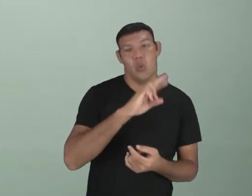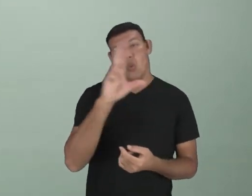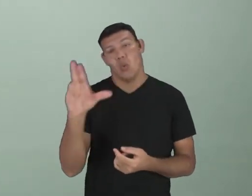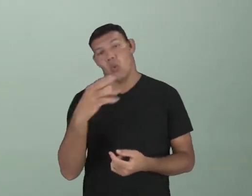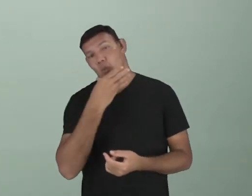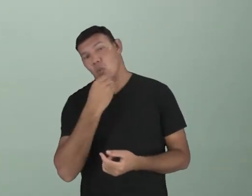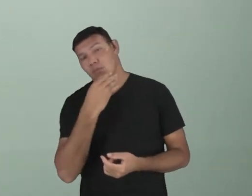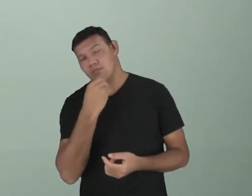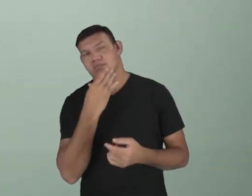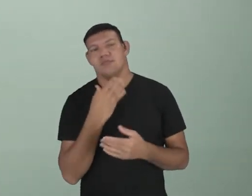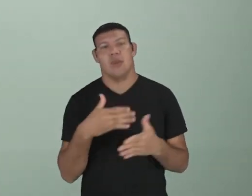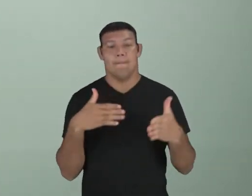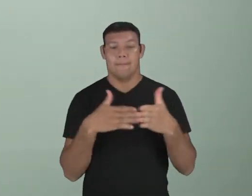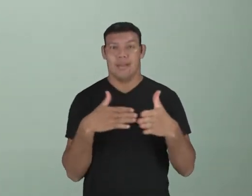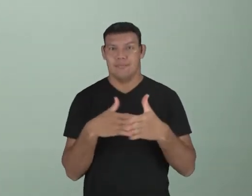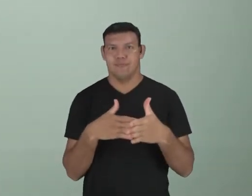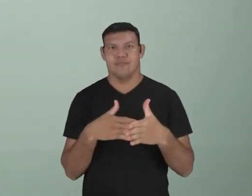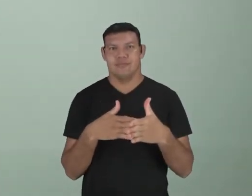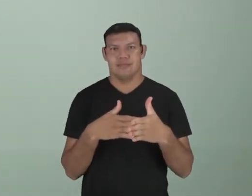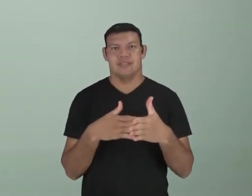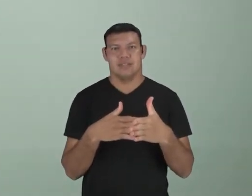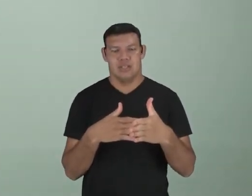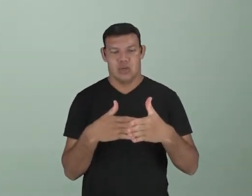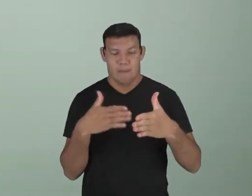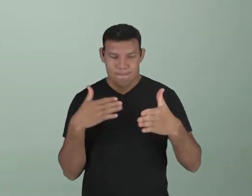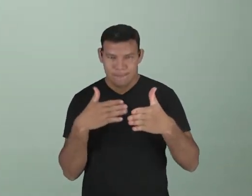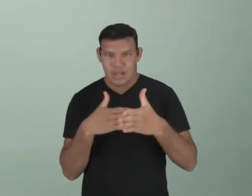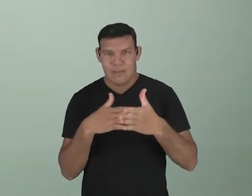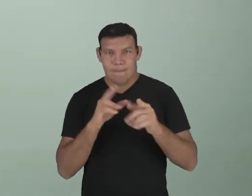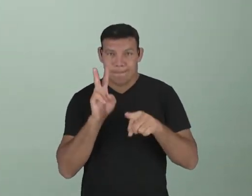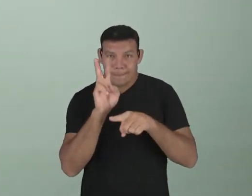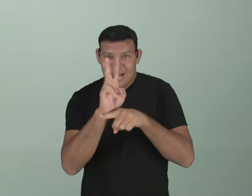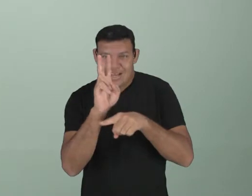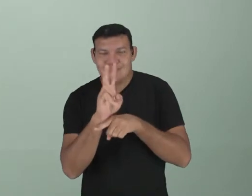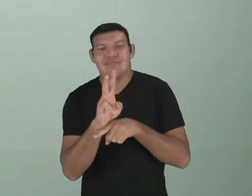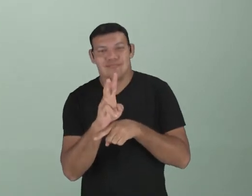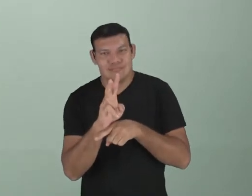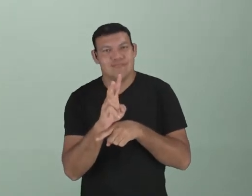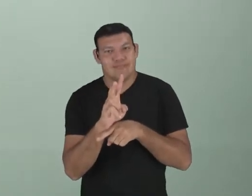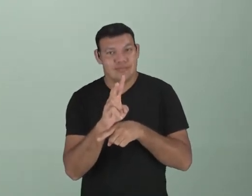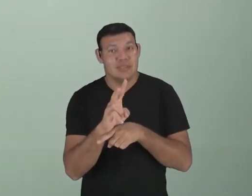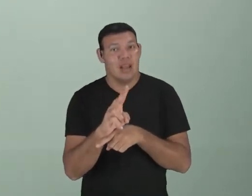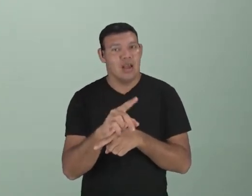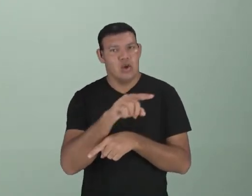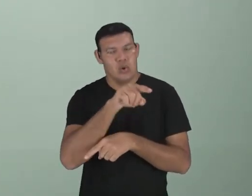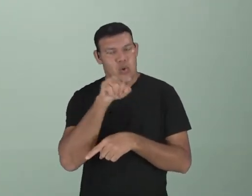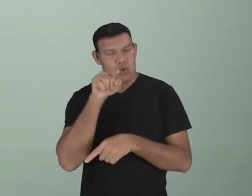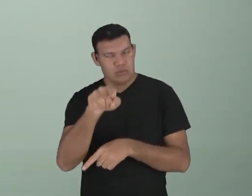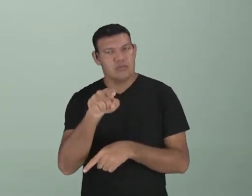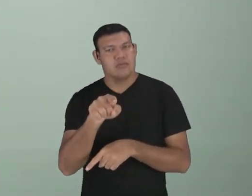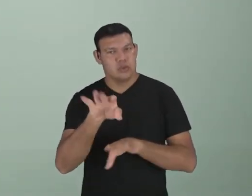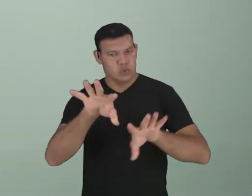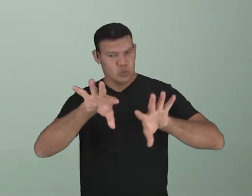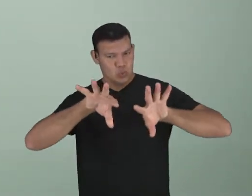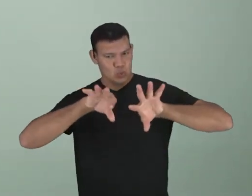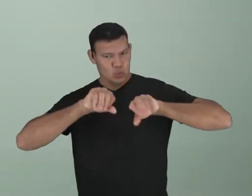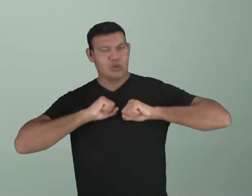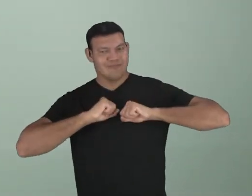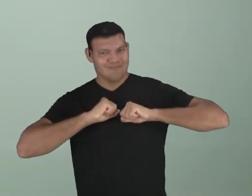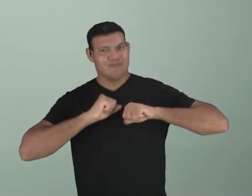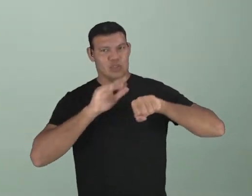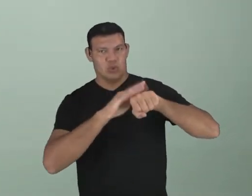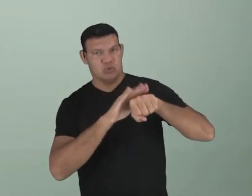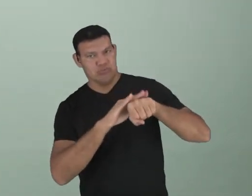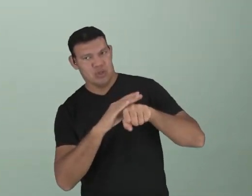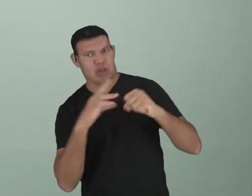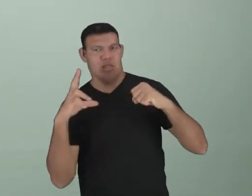O preservativo ele é um método de barreira. Então, ele faz uma barreira física que vai impedir que você contraia, né, alguma